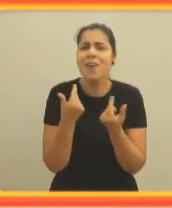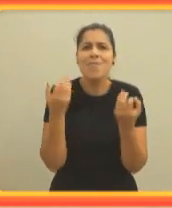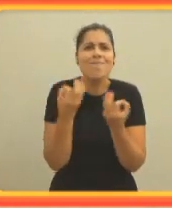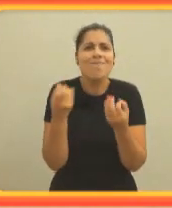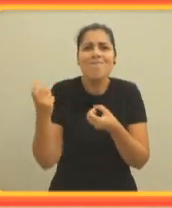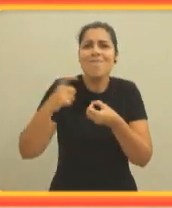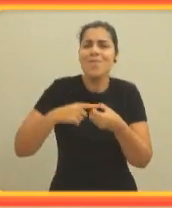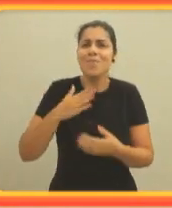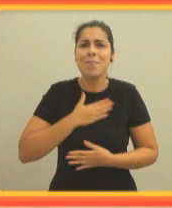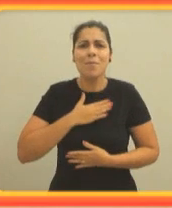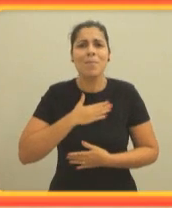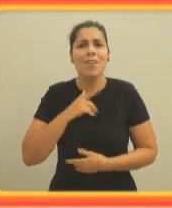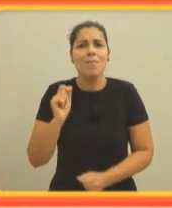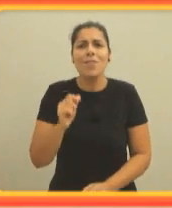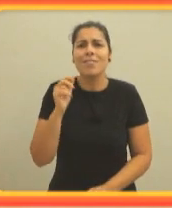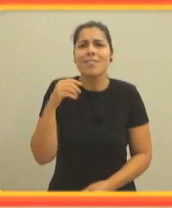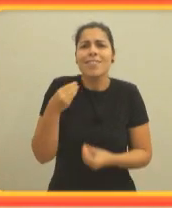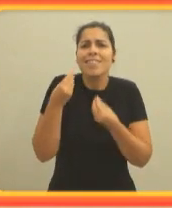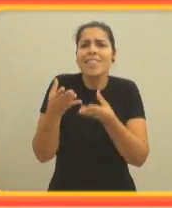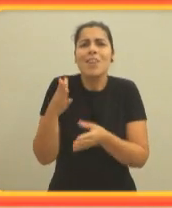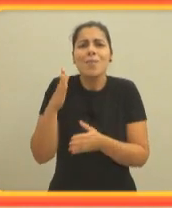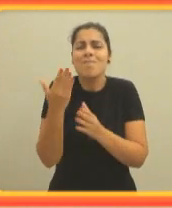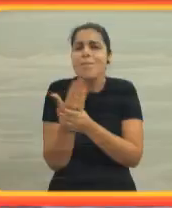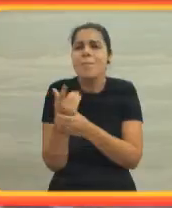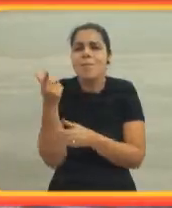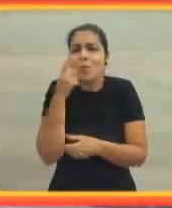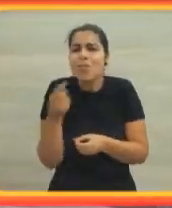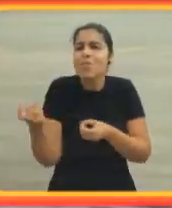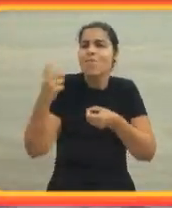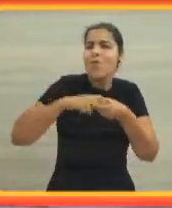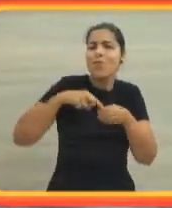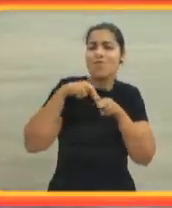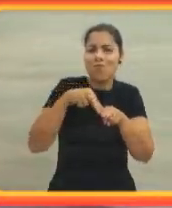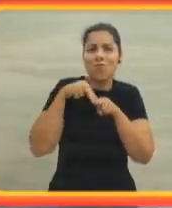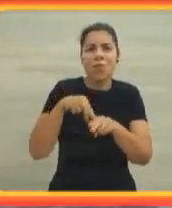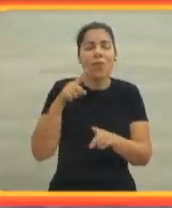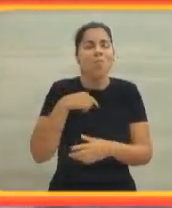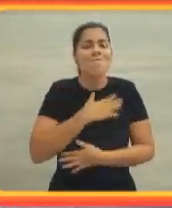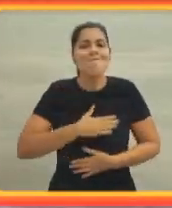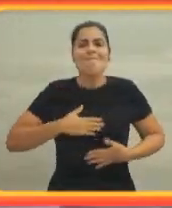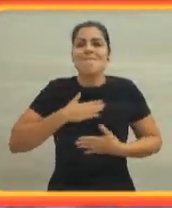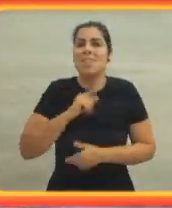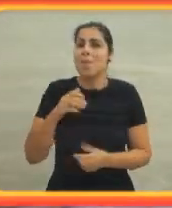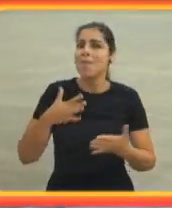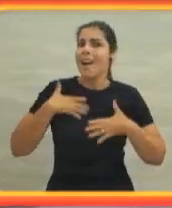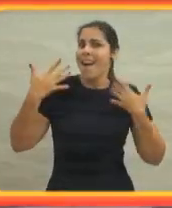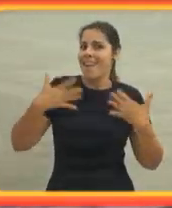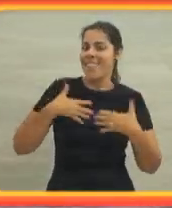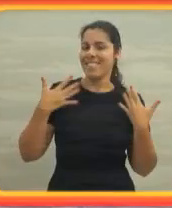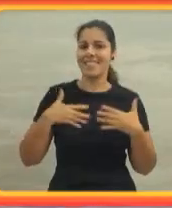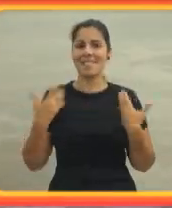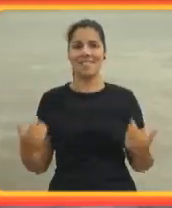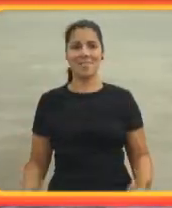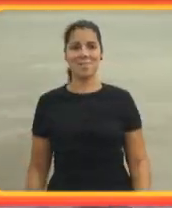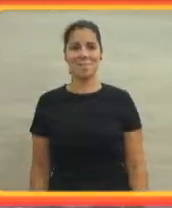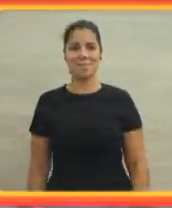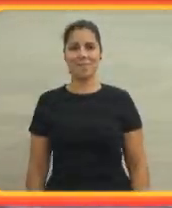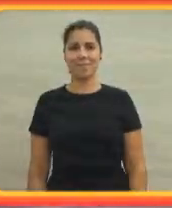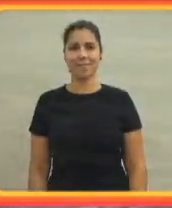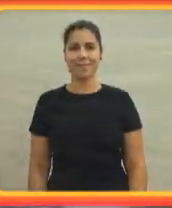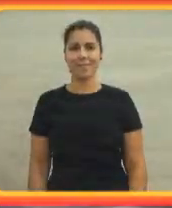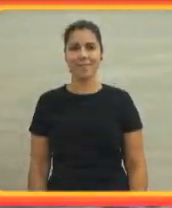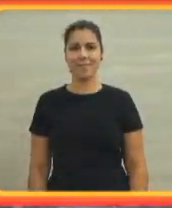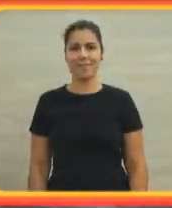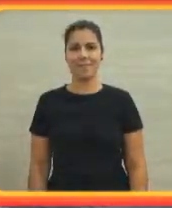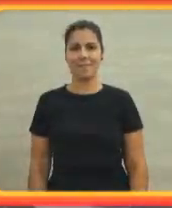incrível voltar e para mim pode dar uma mão para ele voltar a surfar. Foi um prazer, uma grande alegria. Incrível para ele voltar e para mim também dar-lhe uma